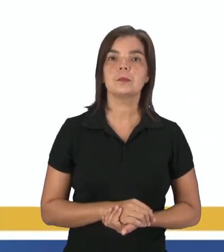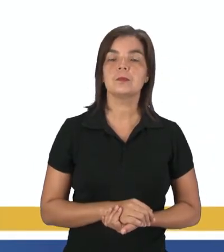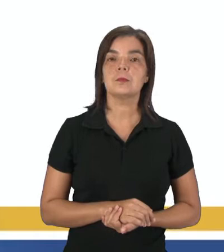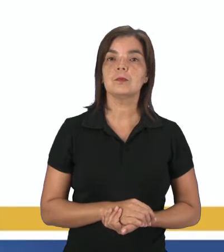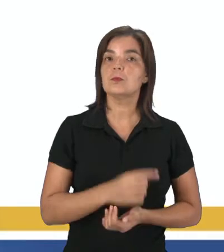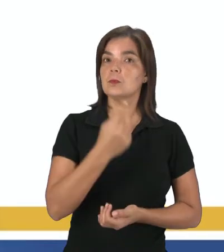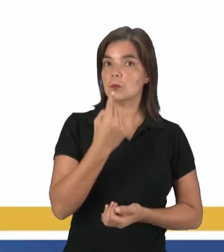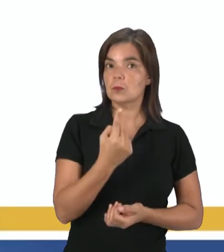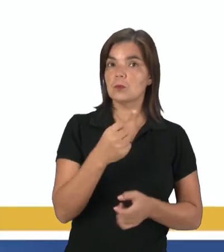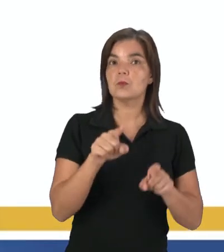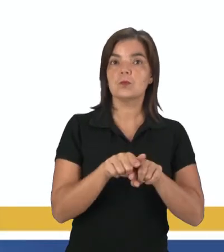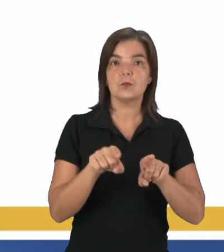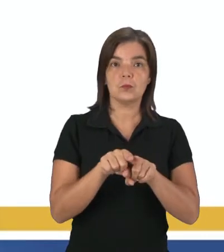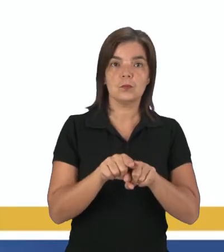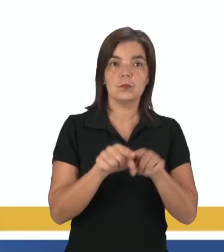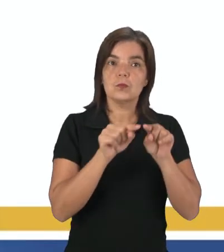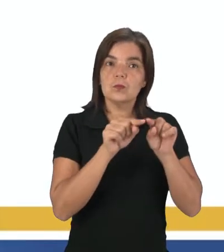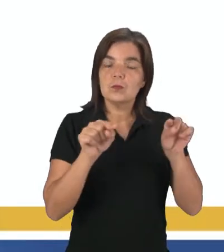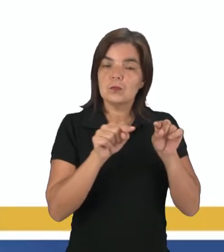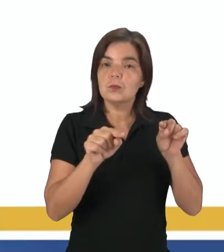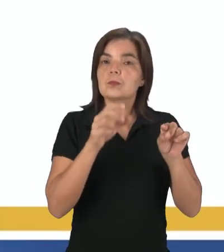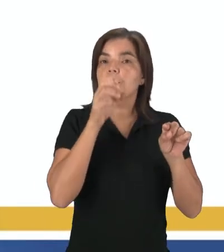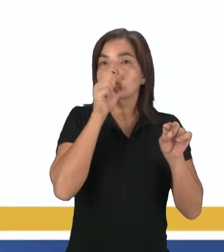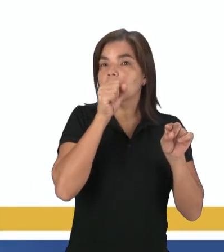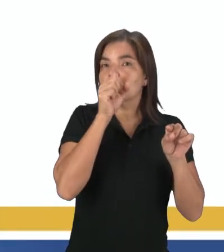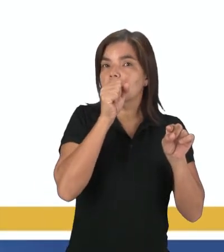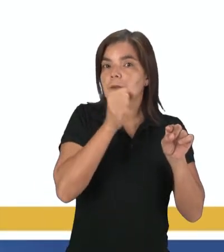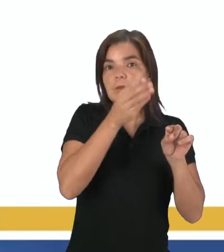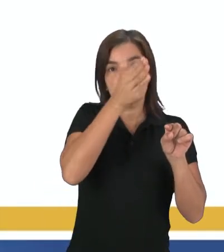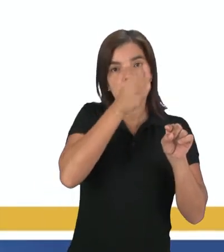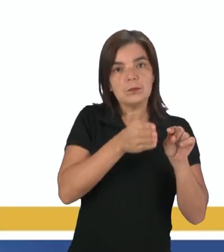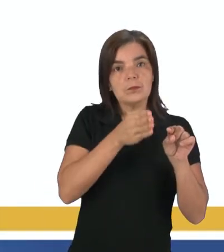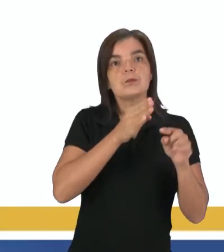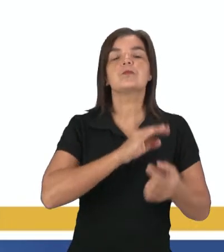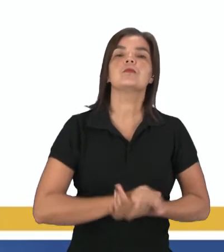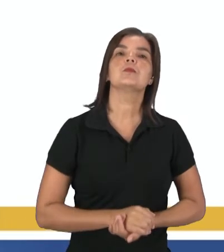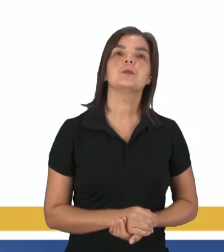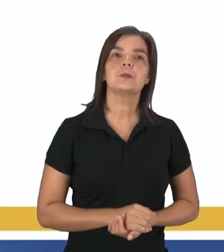A posição do 1 ela foi marcada com uma pequena linha laranja na vertical.